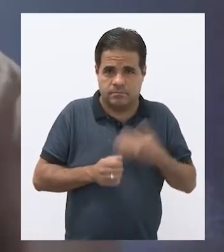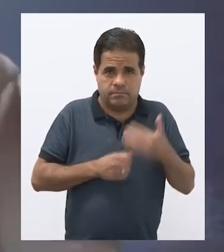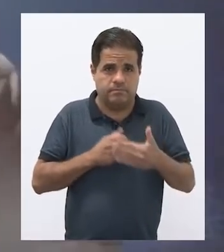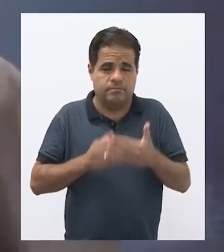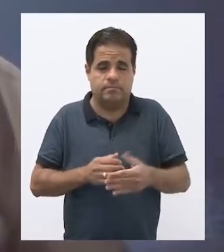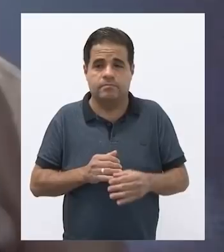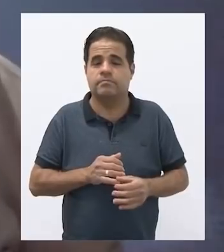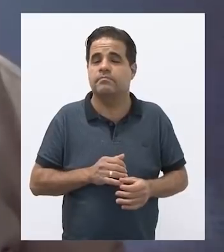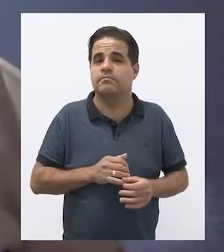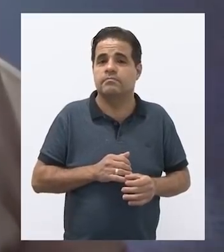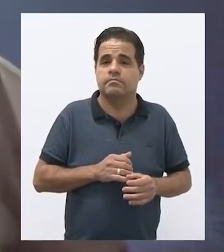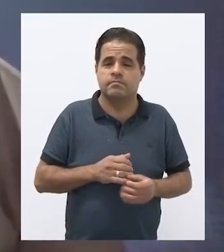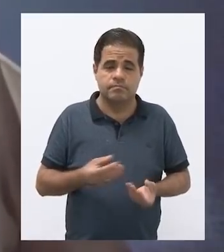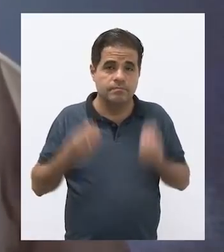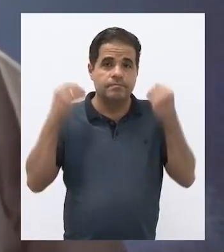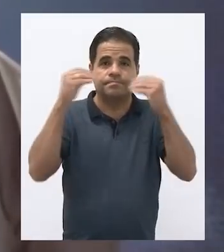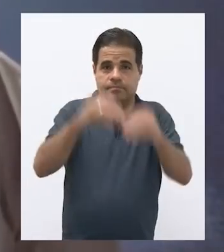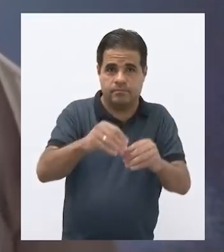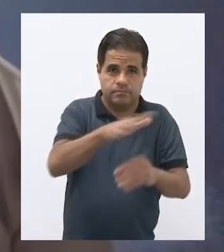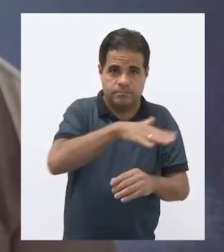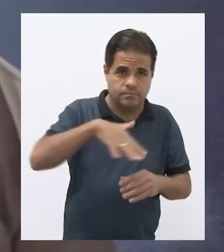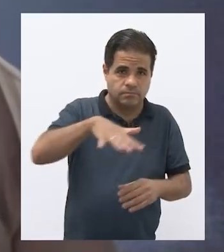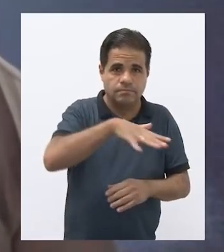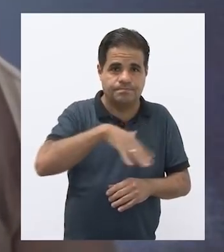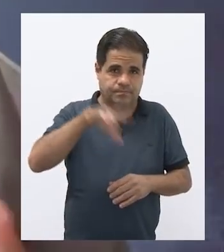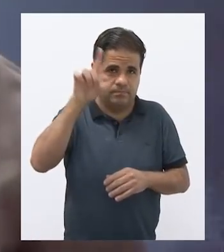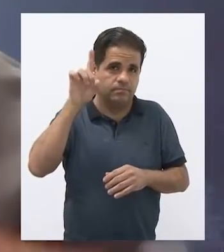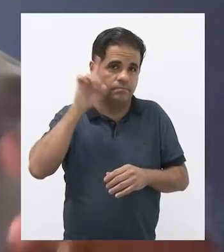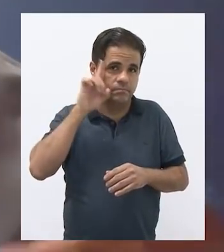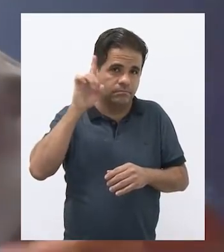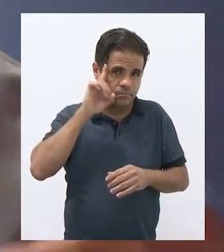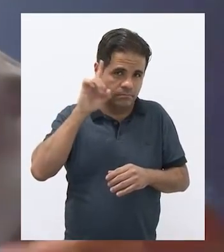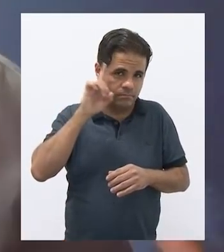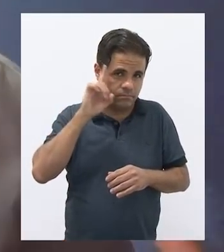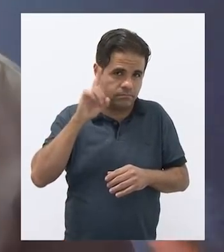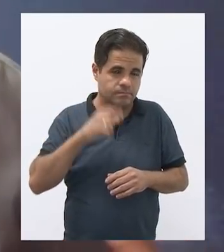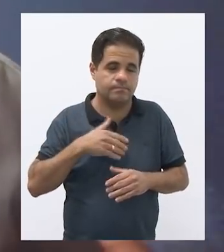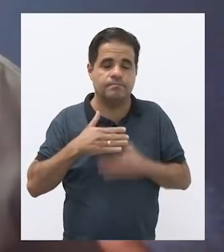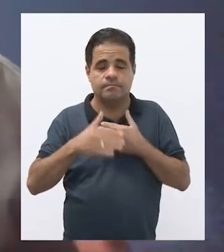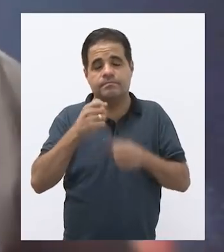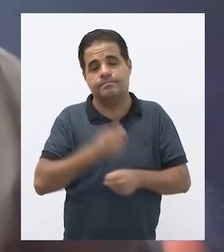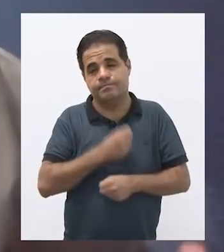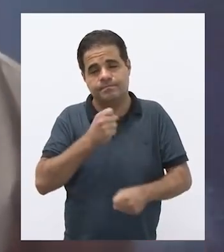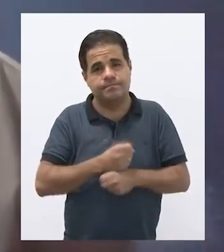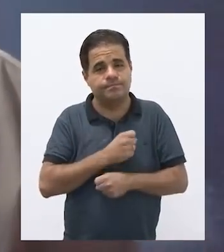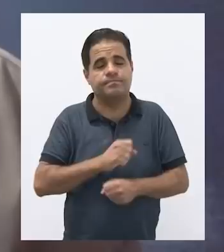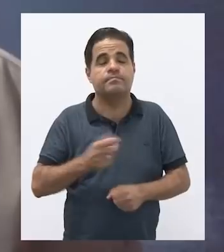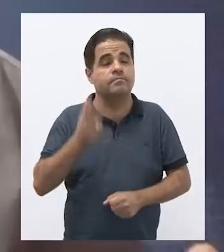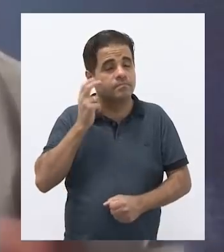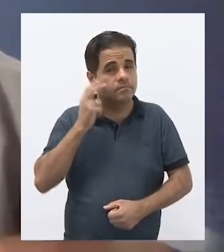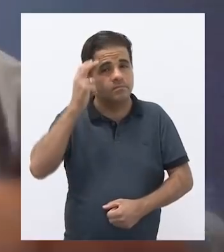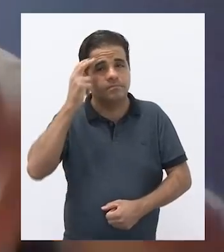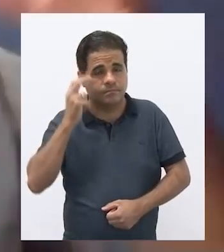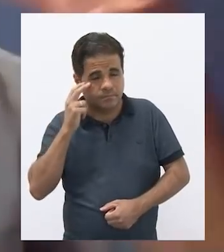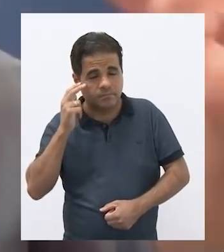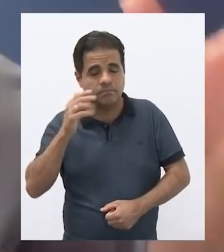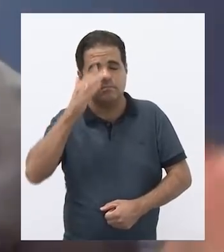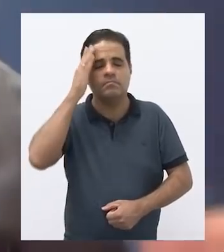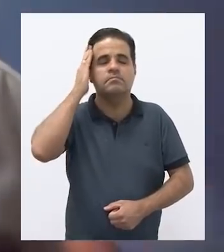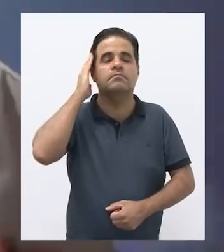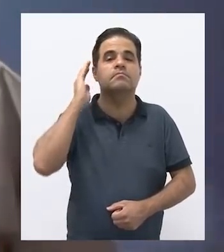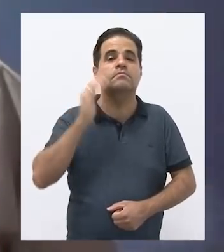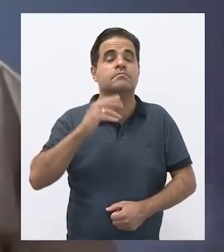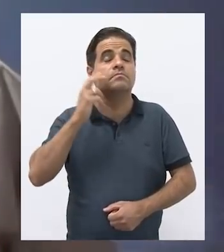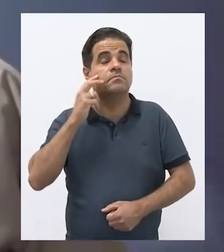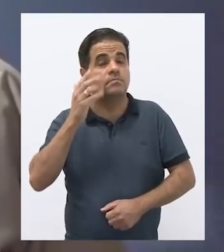sendo impostos no nosso dia a dia, se constrói algo maior chamado cultura. Então, o taxista tem